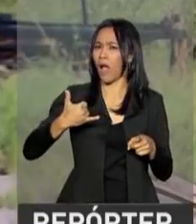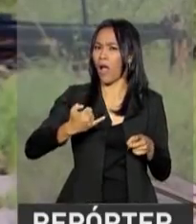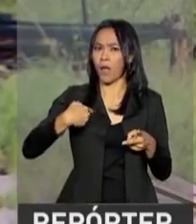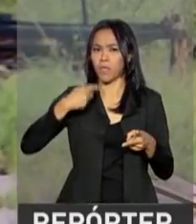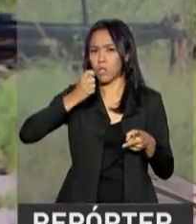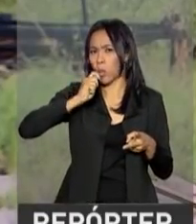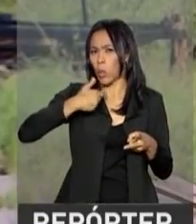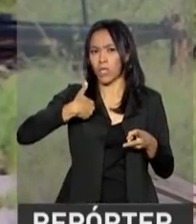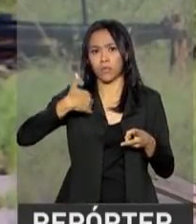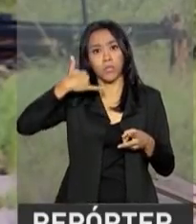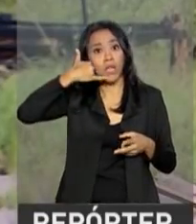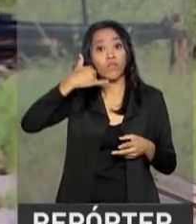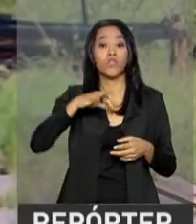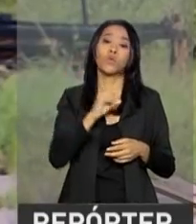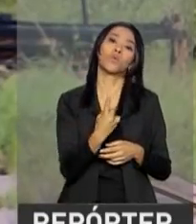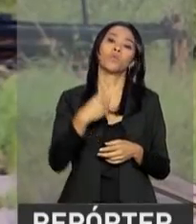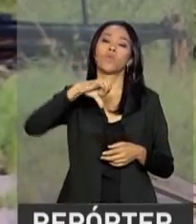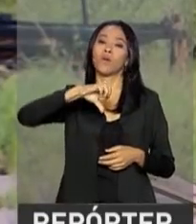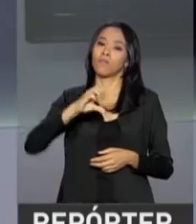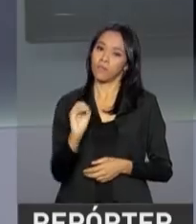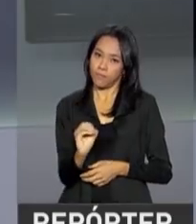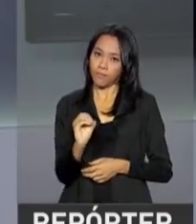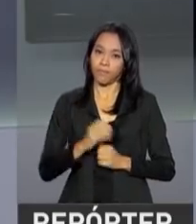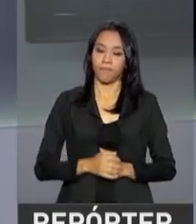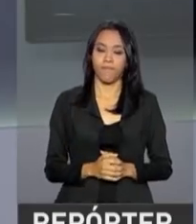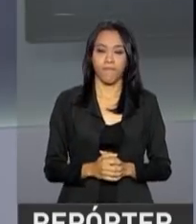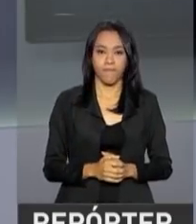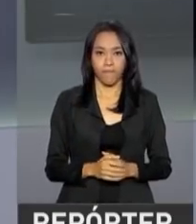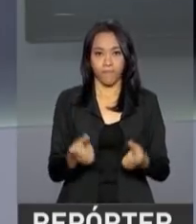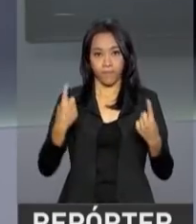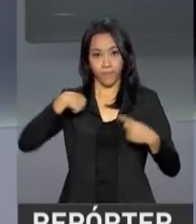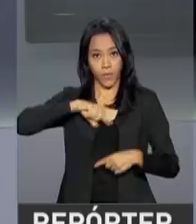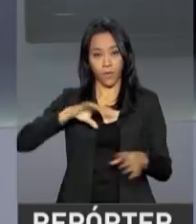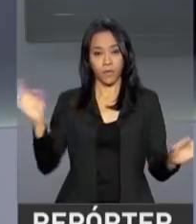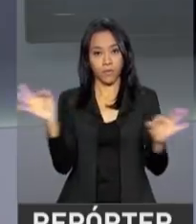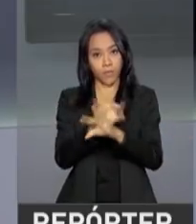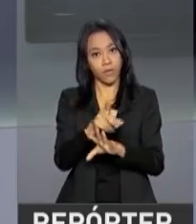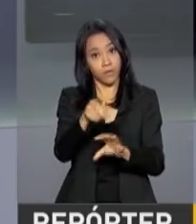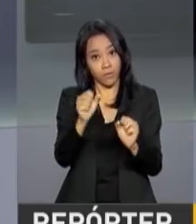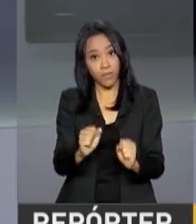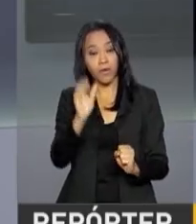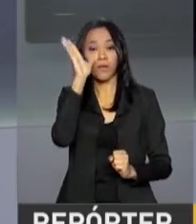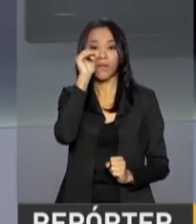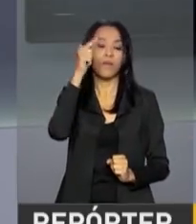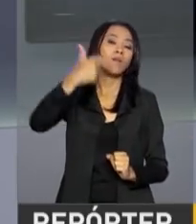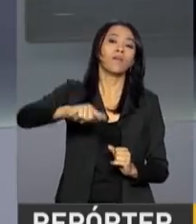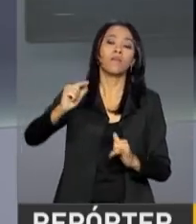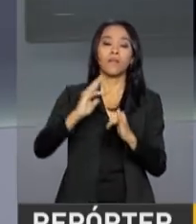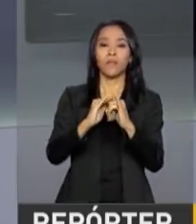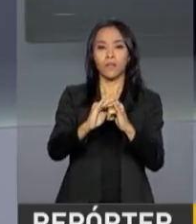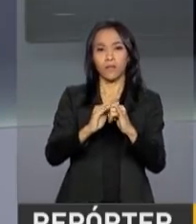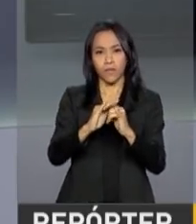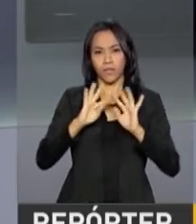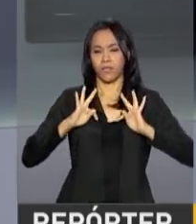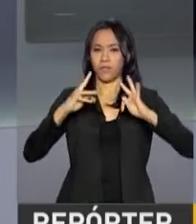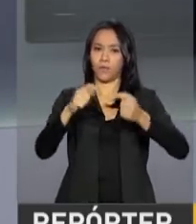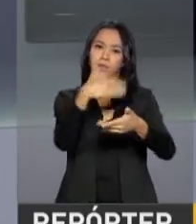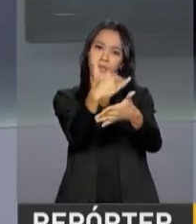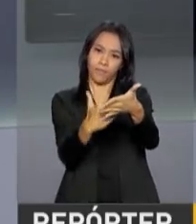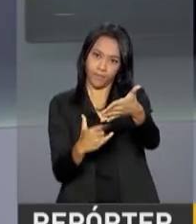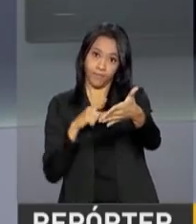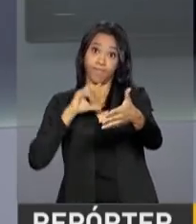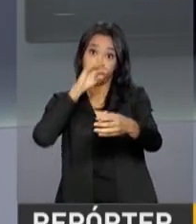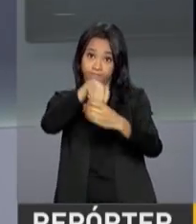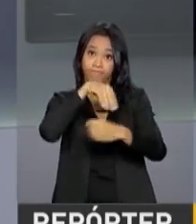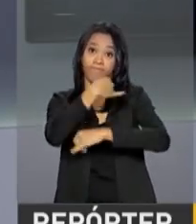drogas pelo telefone 190 nós ficamos por aqui você pode rever as reportagens no youtube e toda nossa